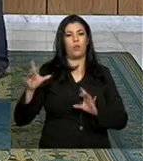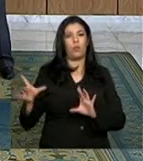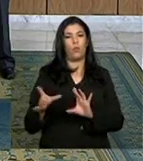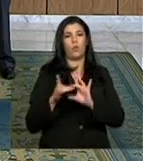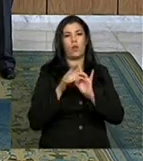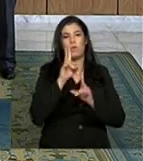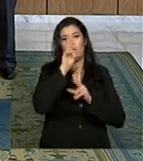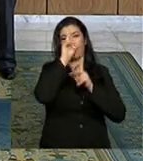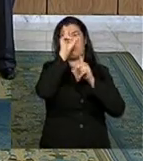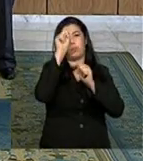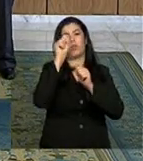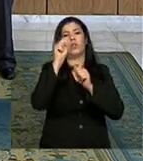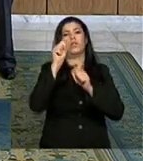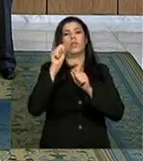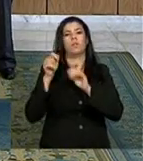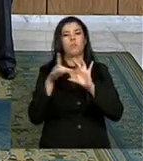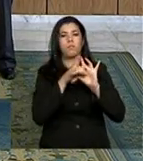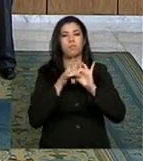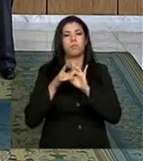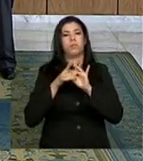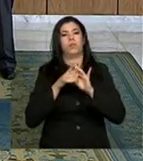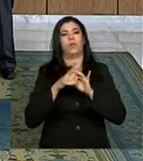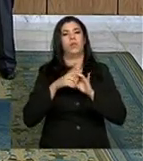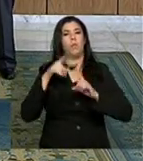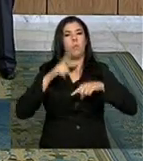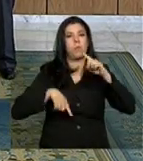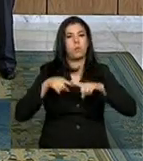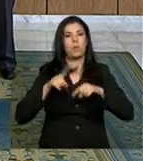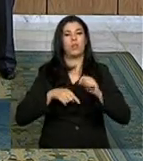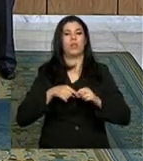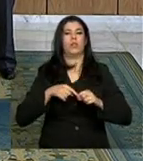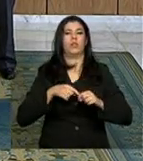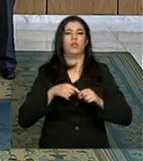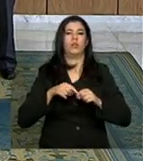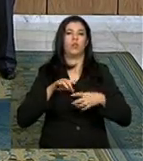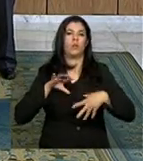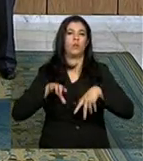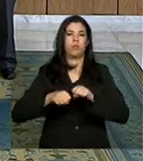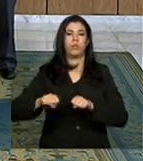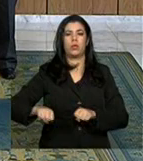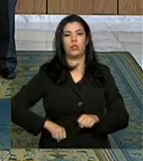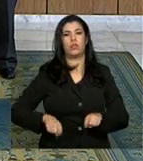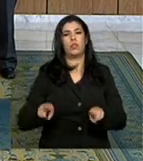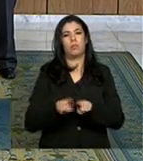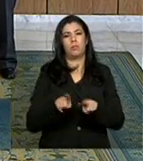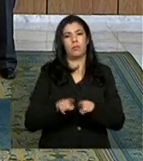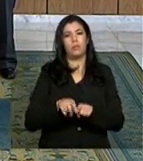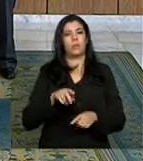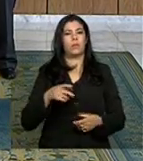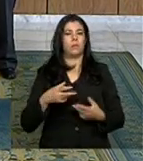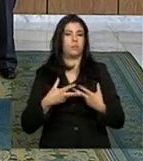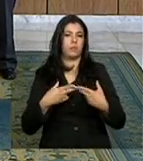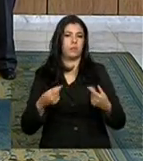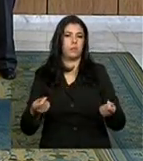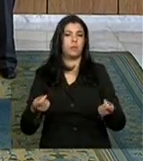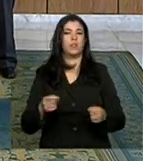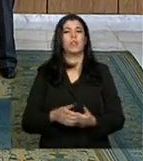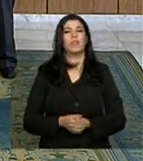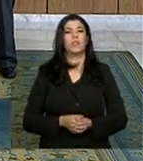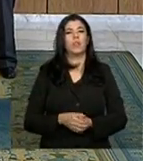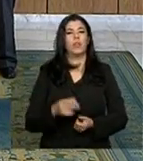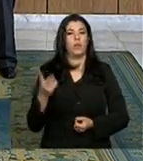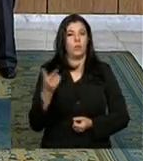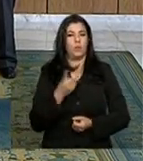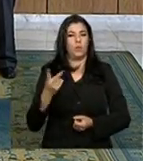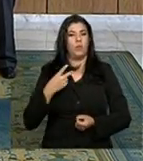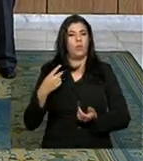dos laços políticos, econômicos e diplomáticos entre Brasil e Paraguai. O intercâmbio comercial entre os dois países